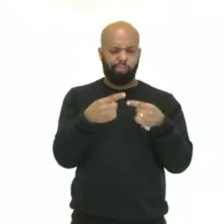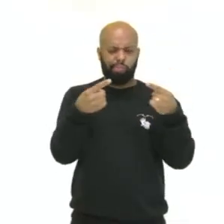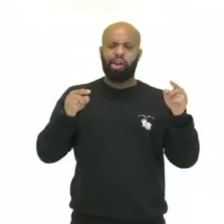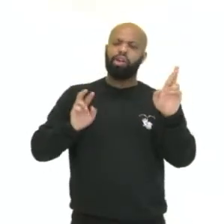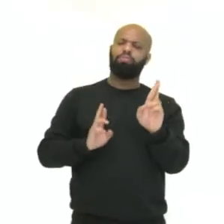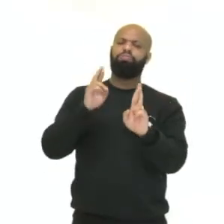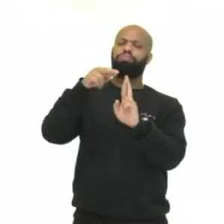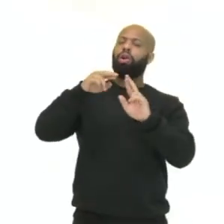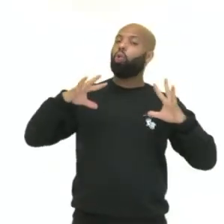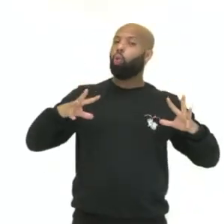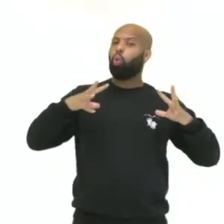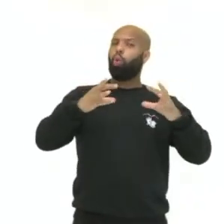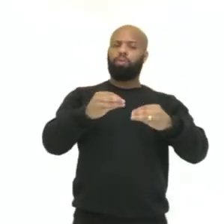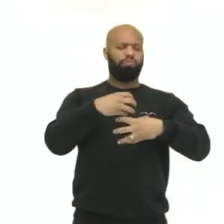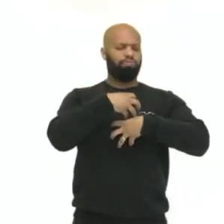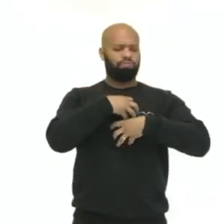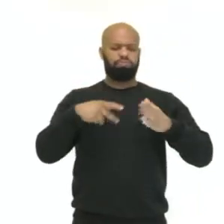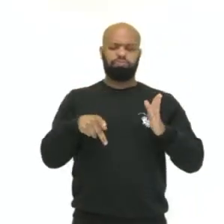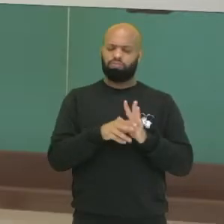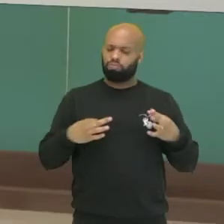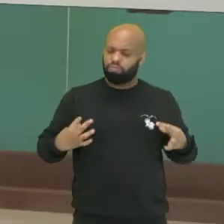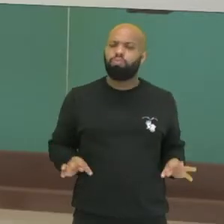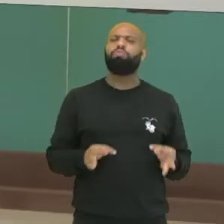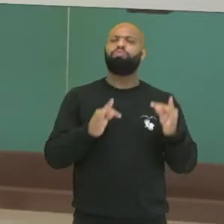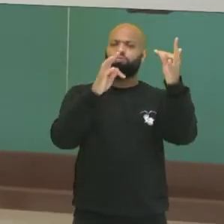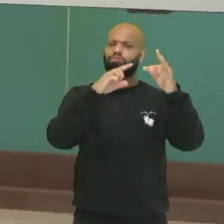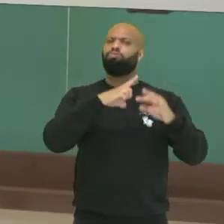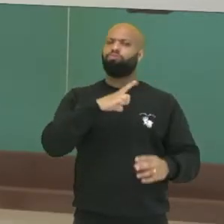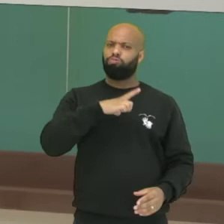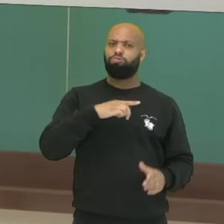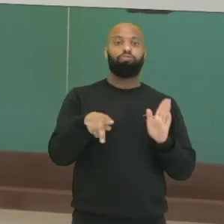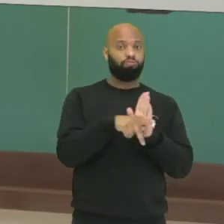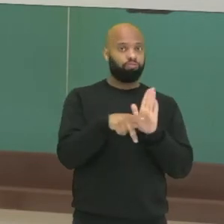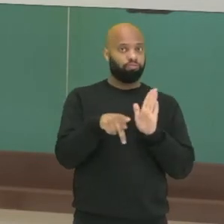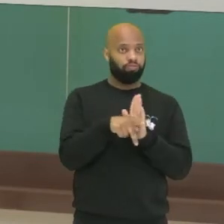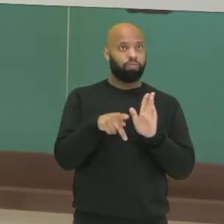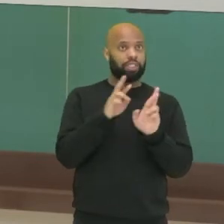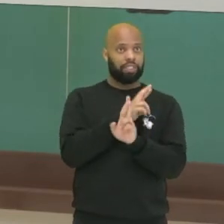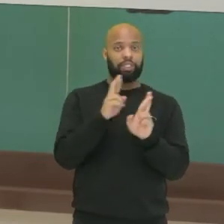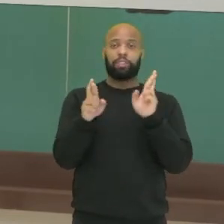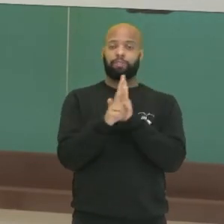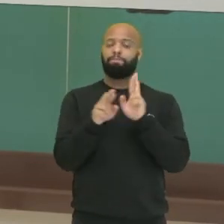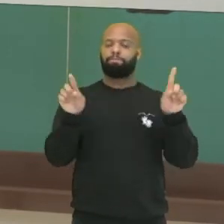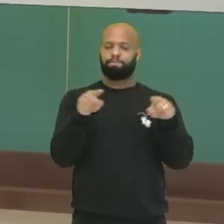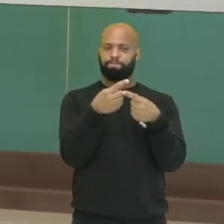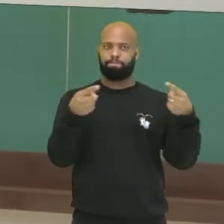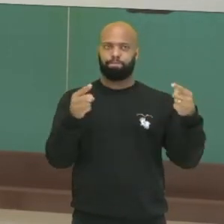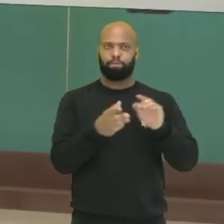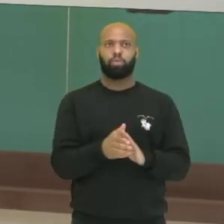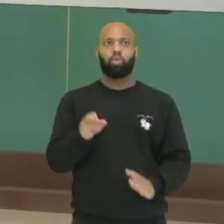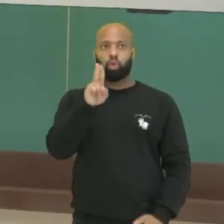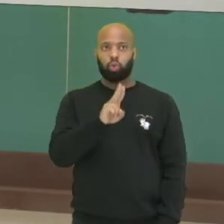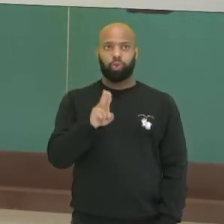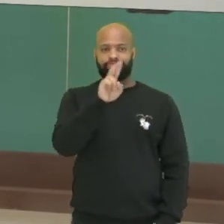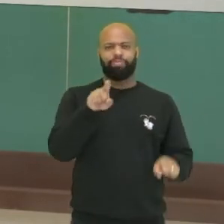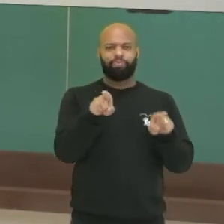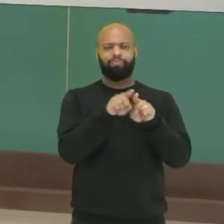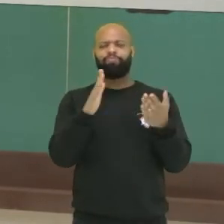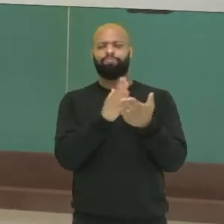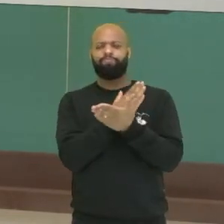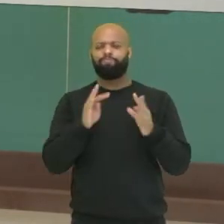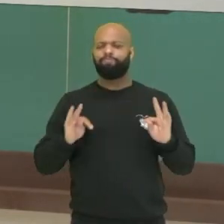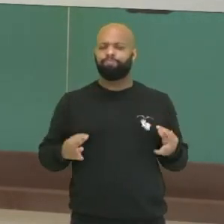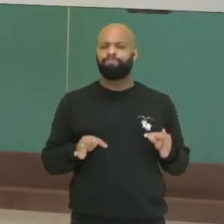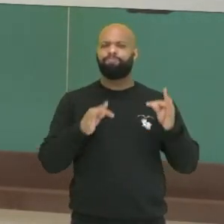todas as formas de tecnologia envolvidas com a música, como eu acabei de dizer. O uso de dispositivos eletrônicos e